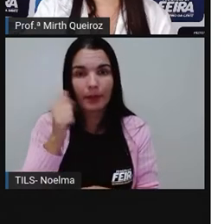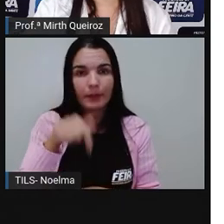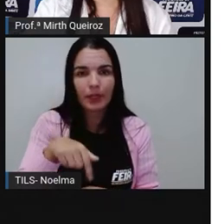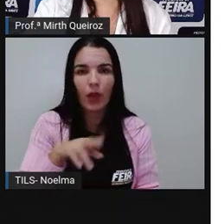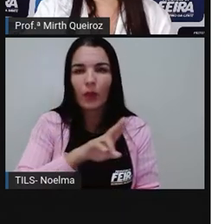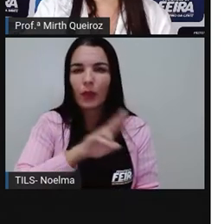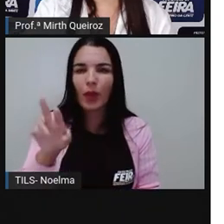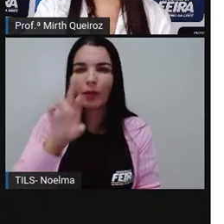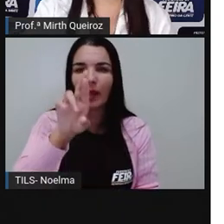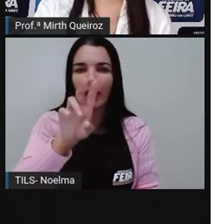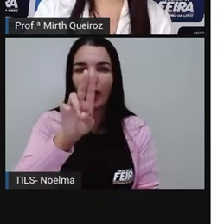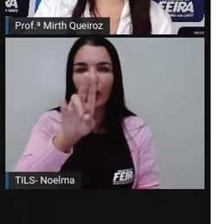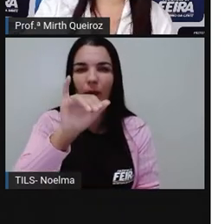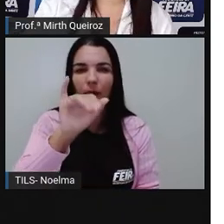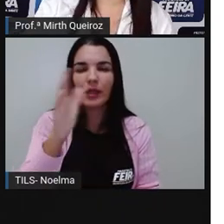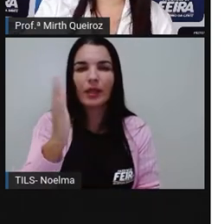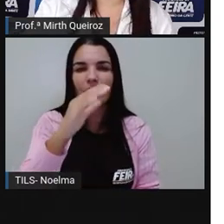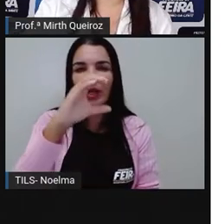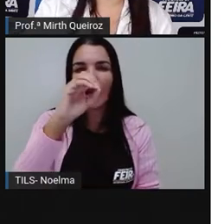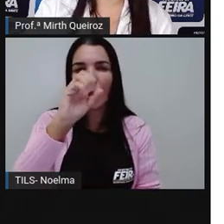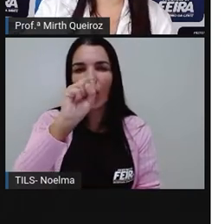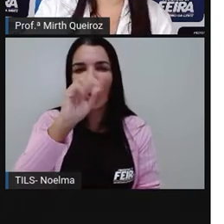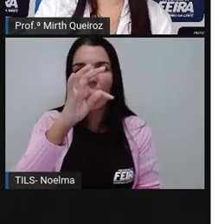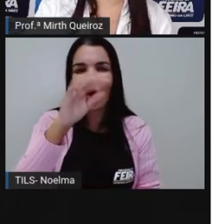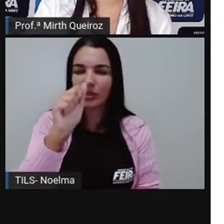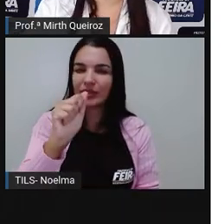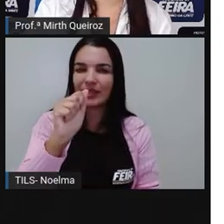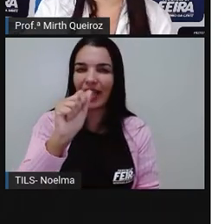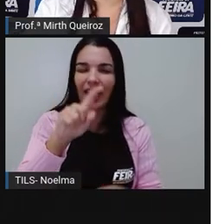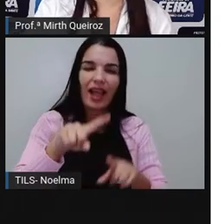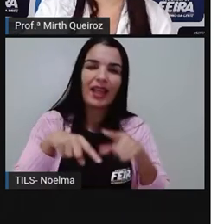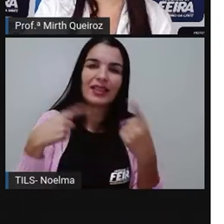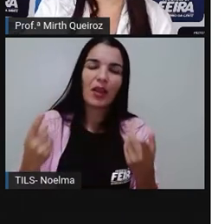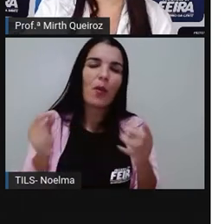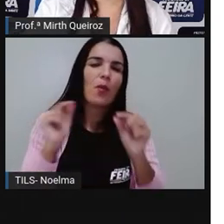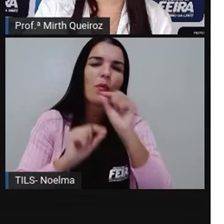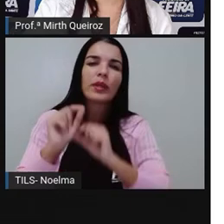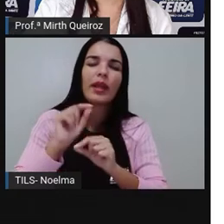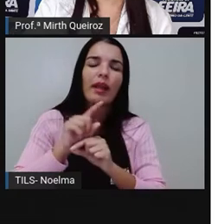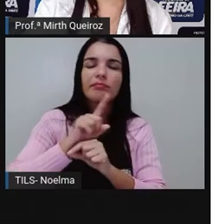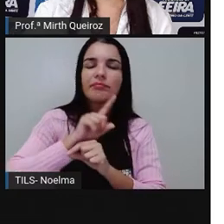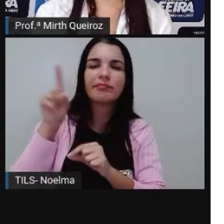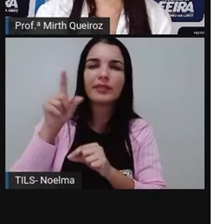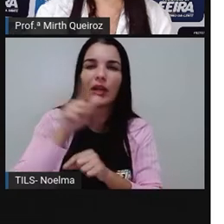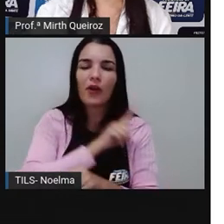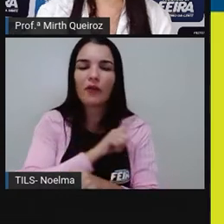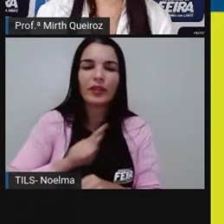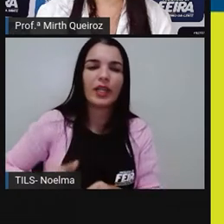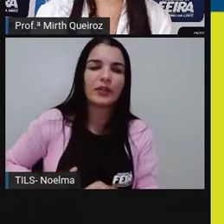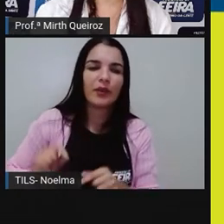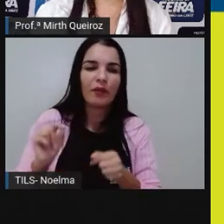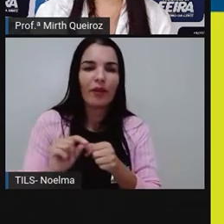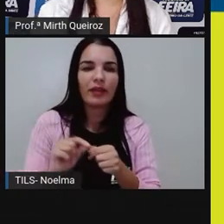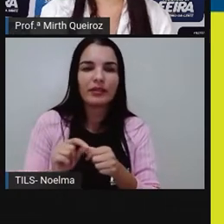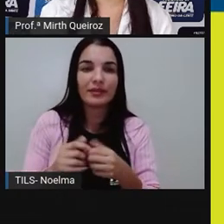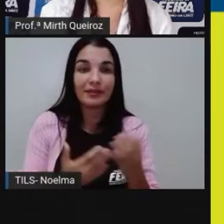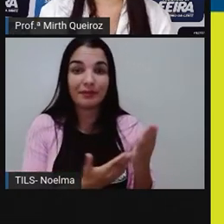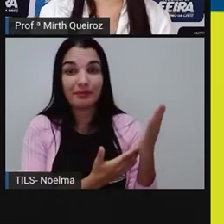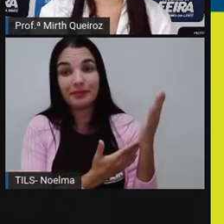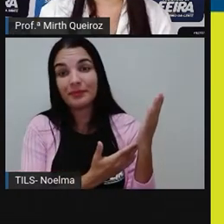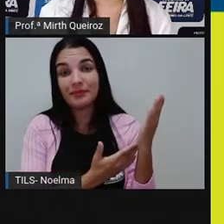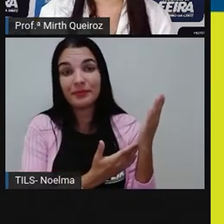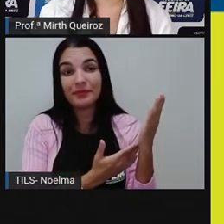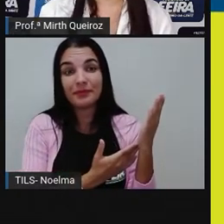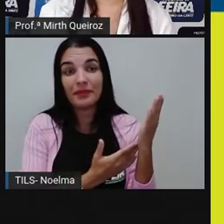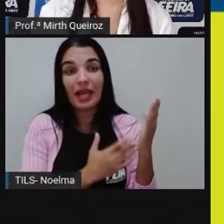Rui Costa. E o que que Rui Costa faz? Qual é a função deste governador? Olha só o que